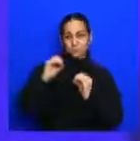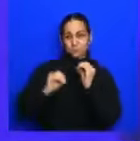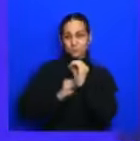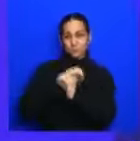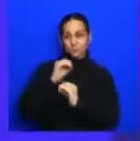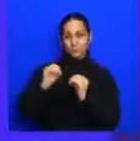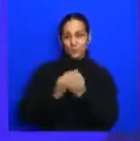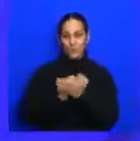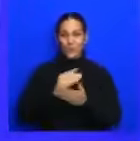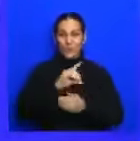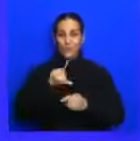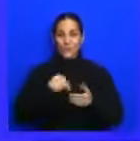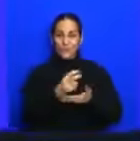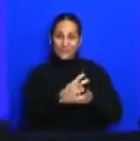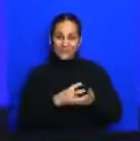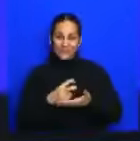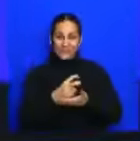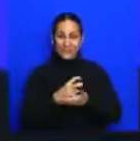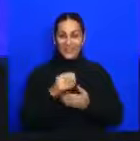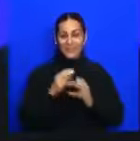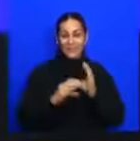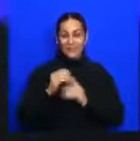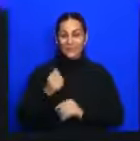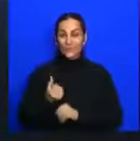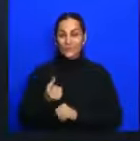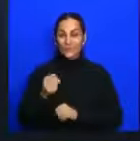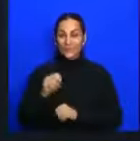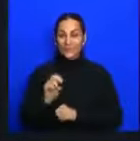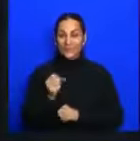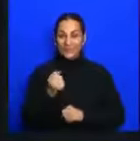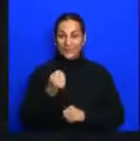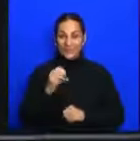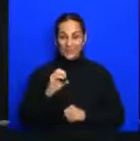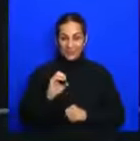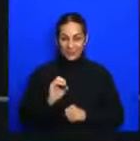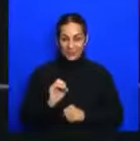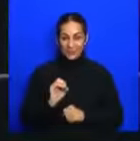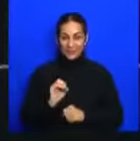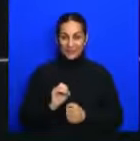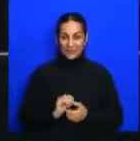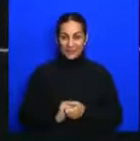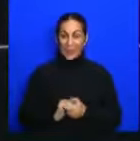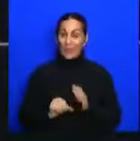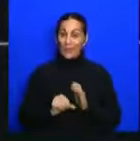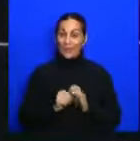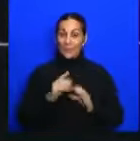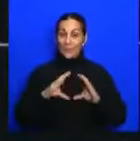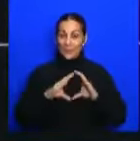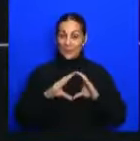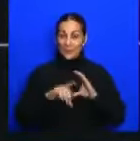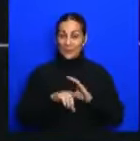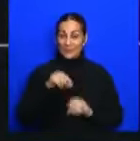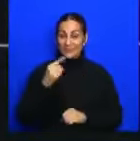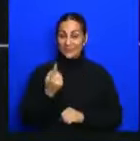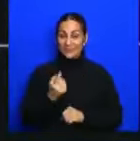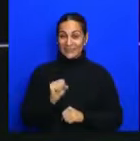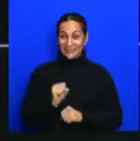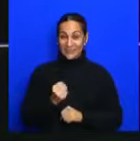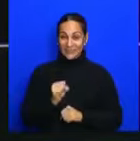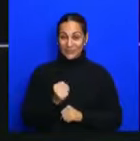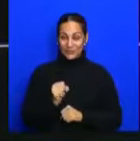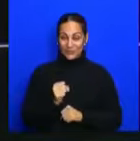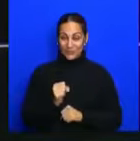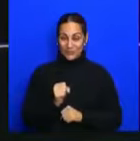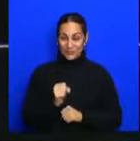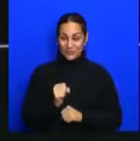Está começando o sorteio da Quina, concurso 6.580. Primeira bola sorteada,